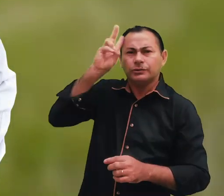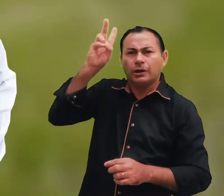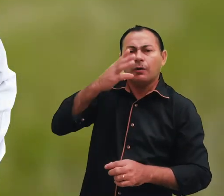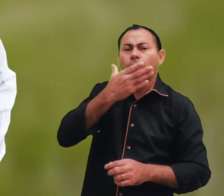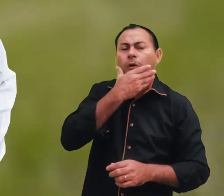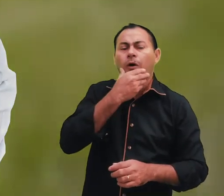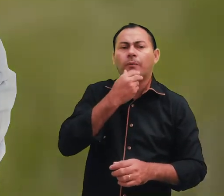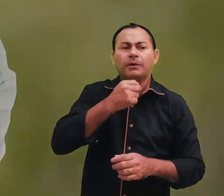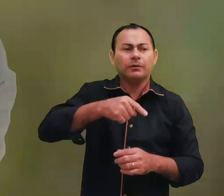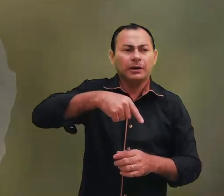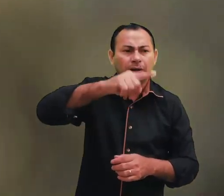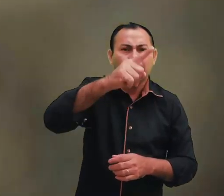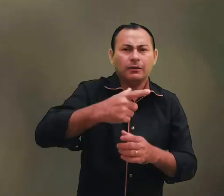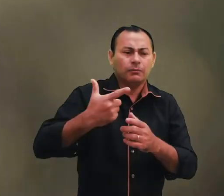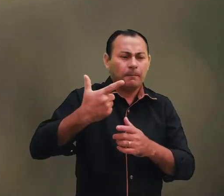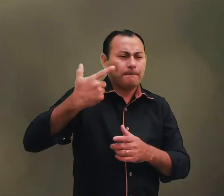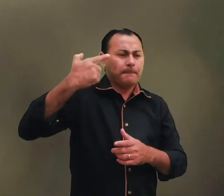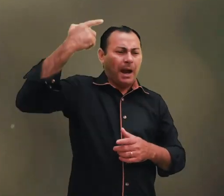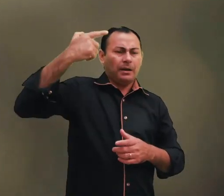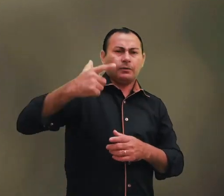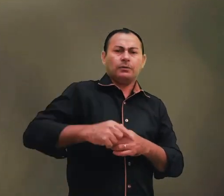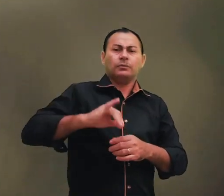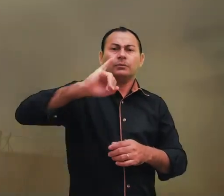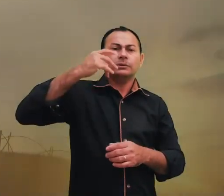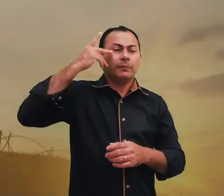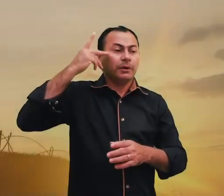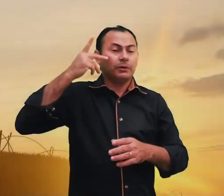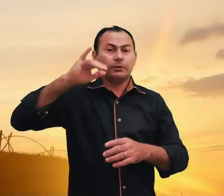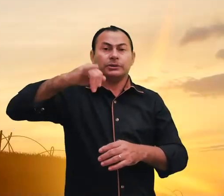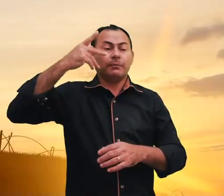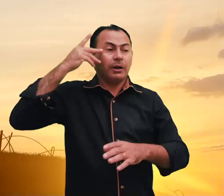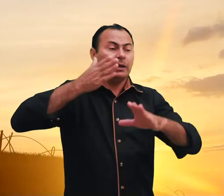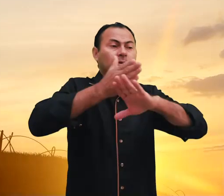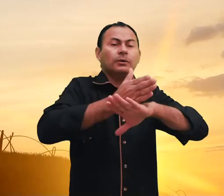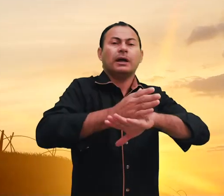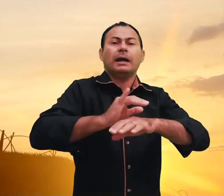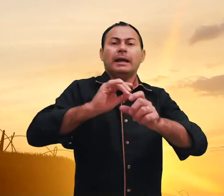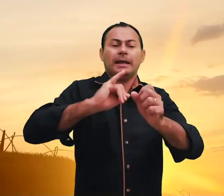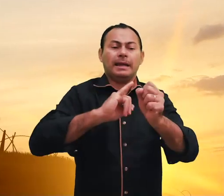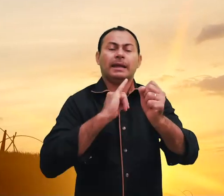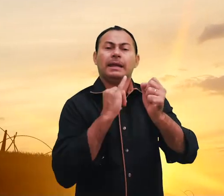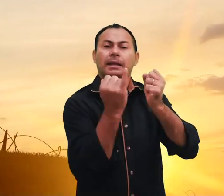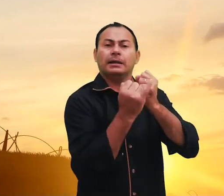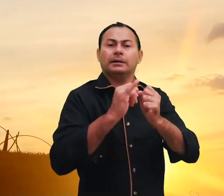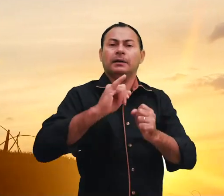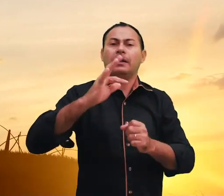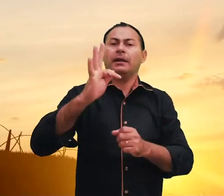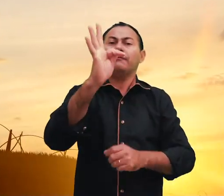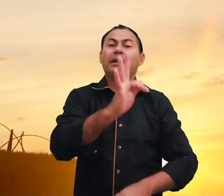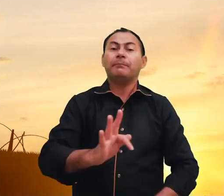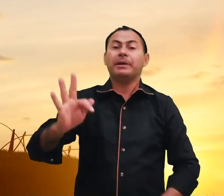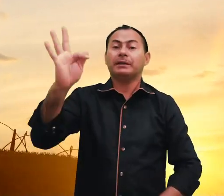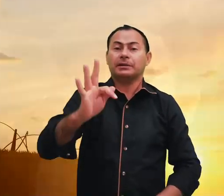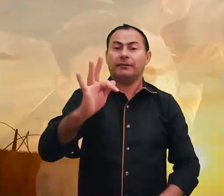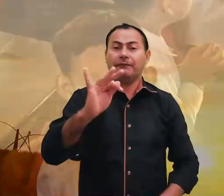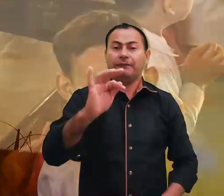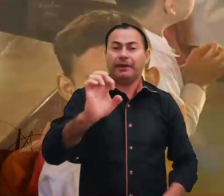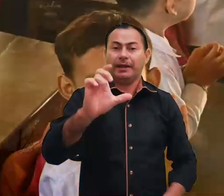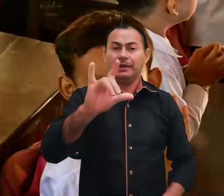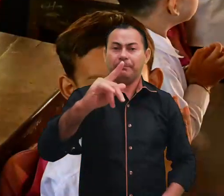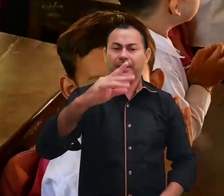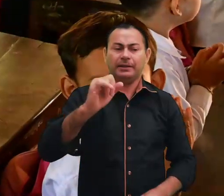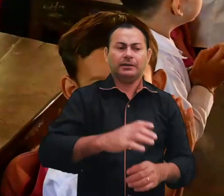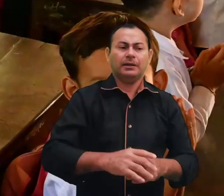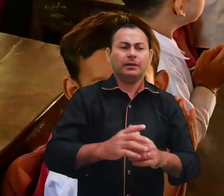foi atirado. Ele levou um tiro quando os japoneses invadiram as ilhas Filipinas durante a Segunda Guerra. Ele era o diretor de uma